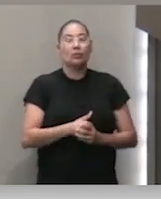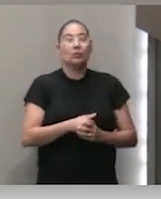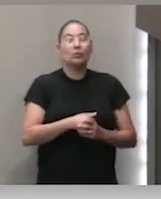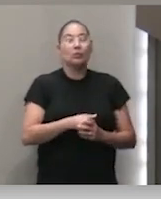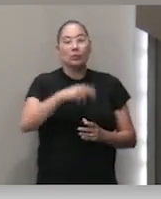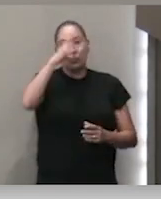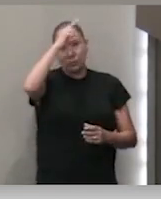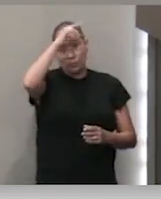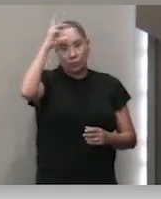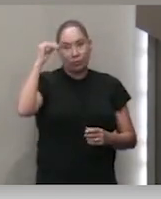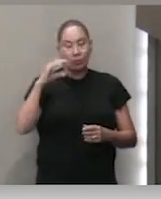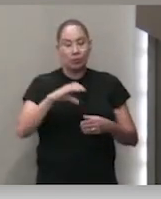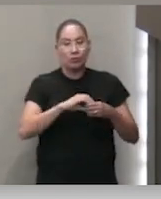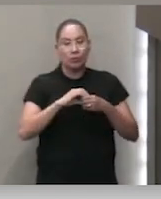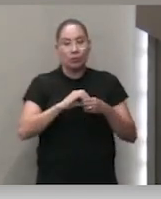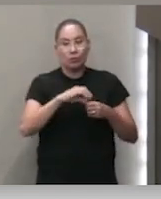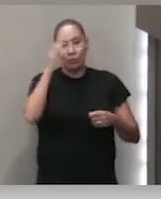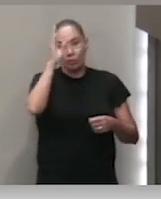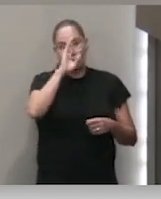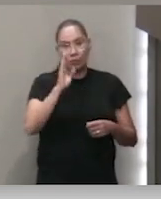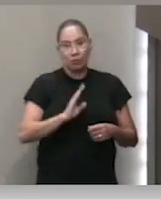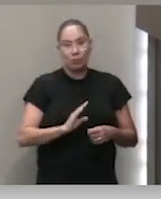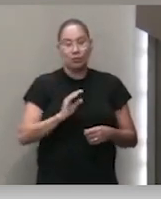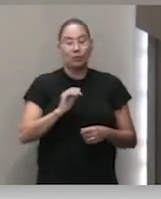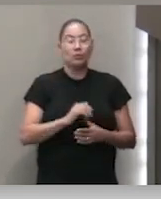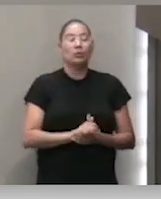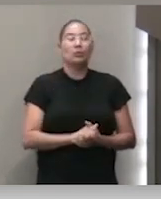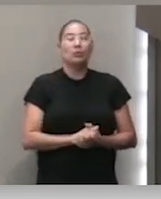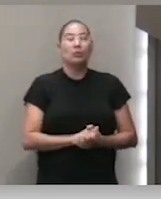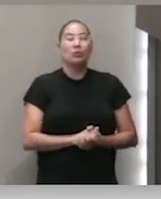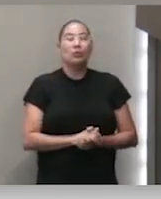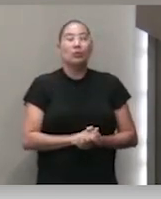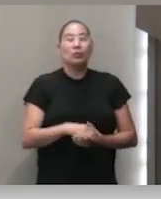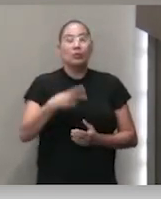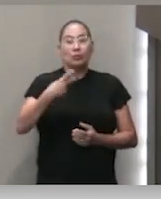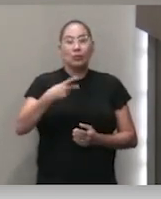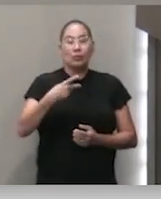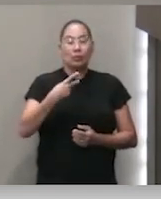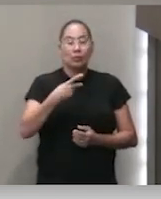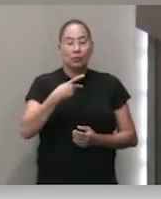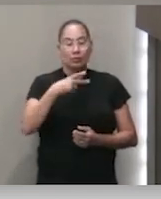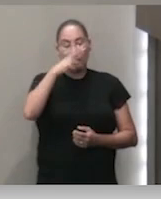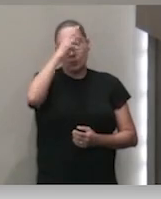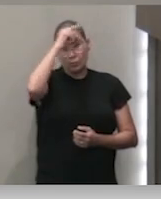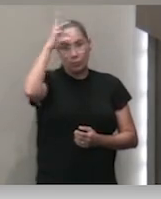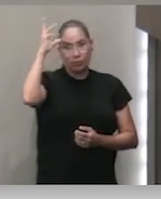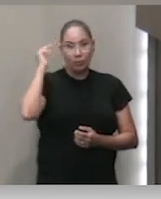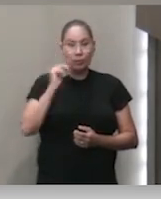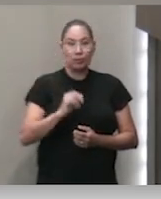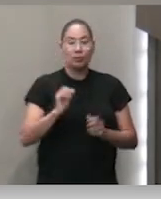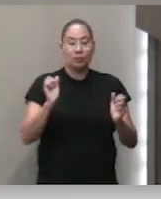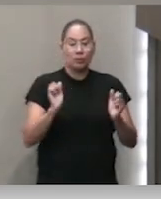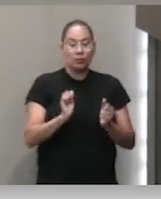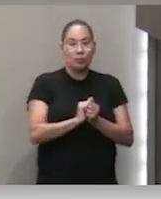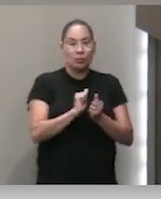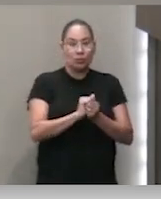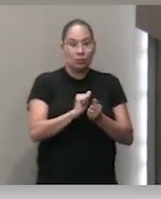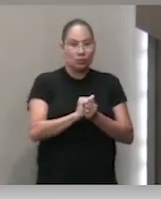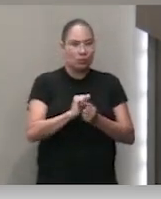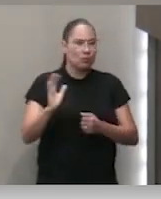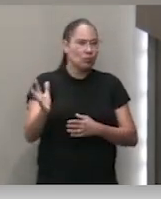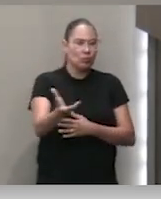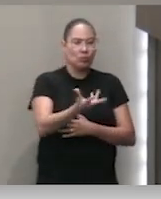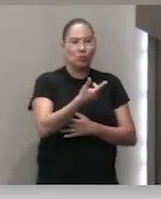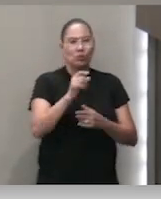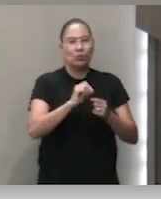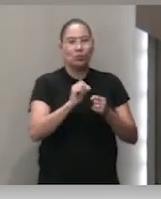que é do União Brasil, Rafael Colucci, em Arã, o vice-prefeito do PL, se juntaram todos para